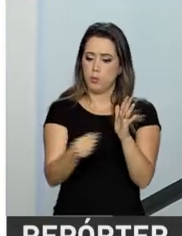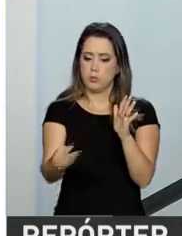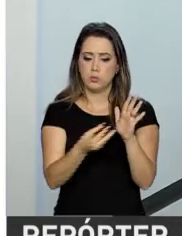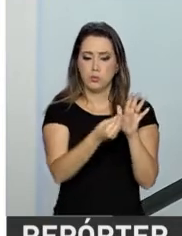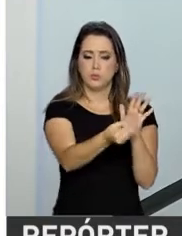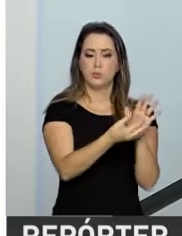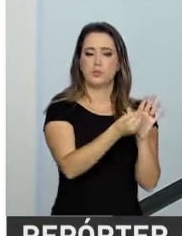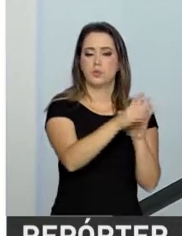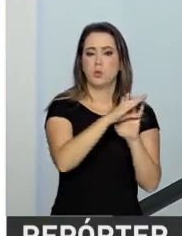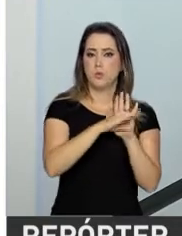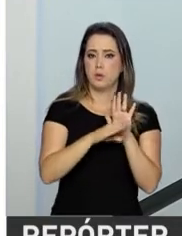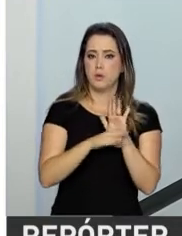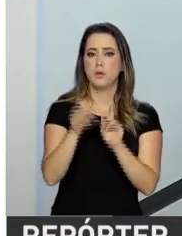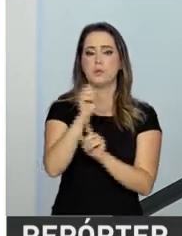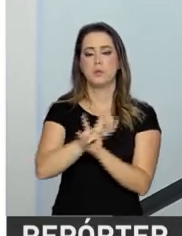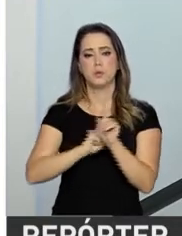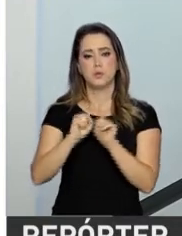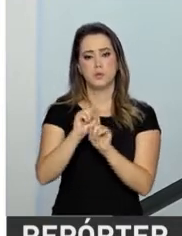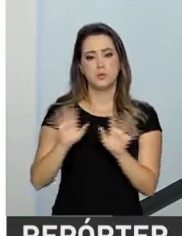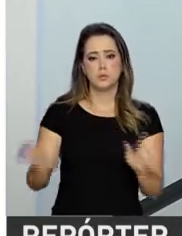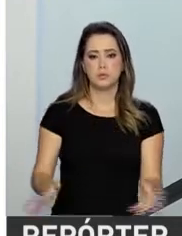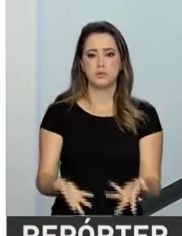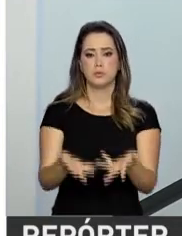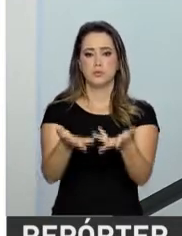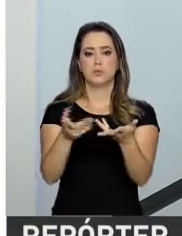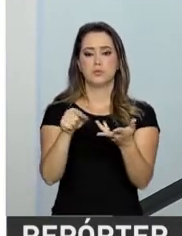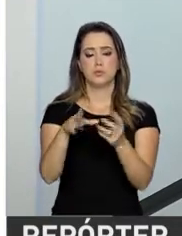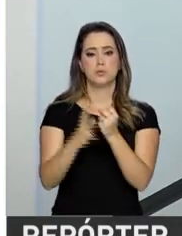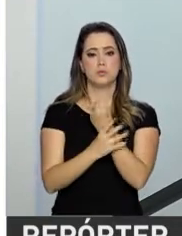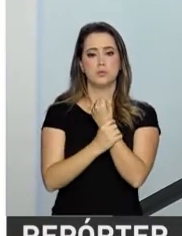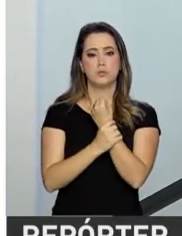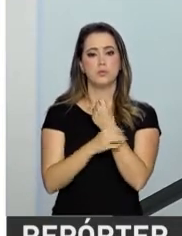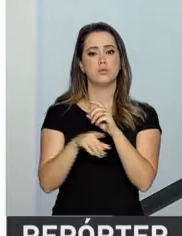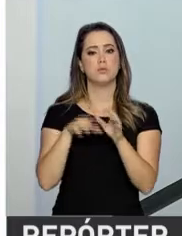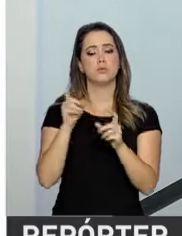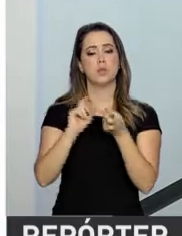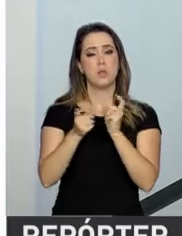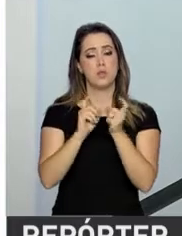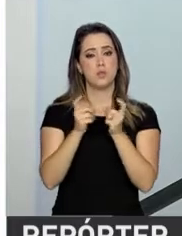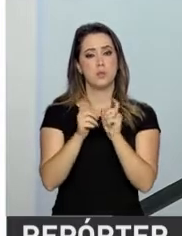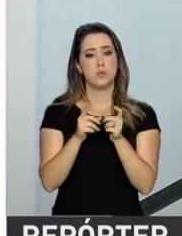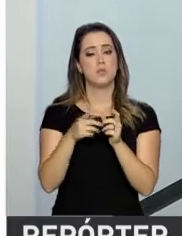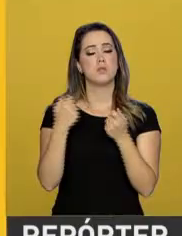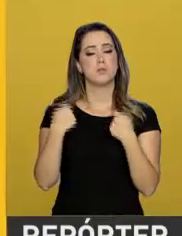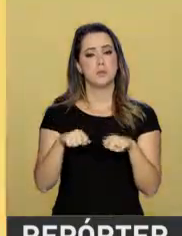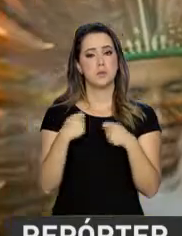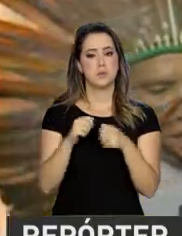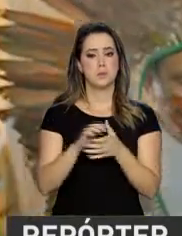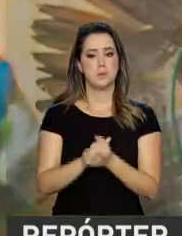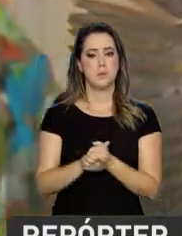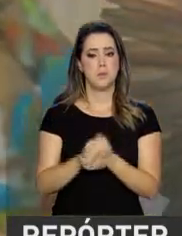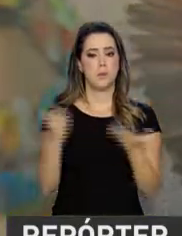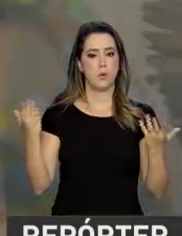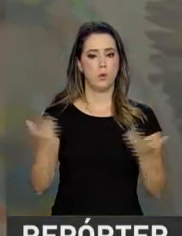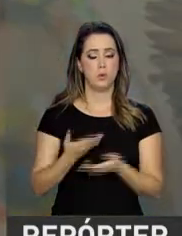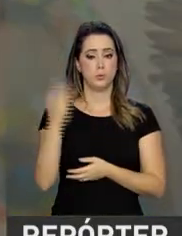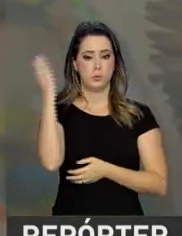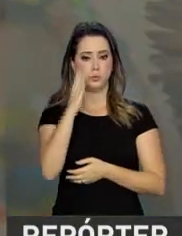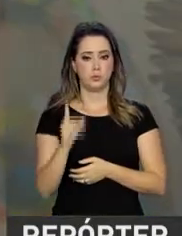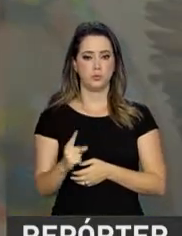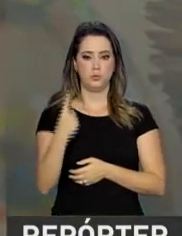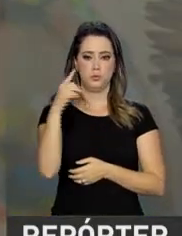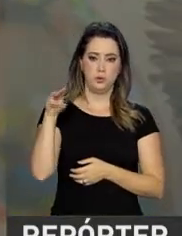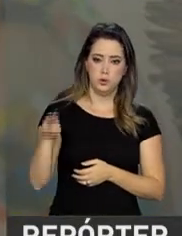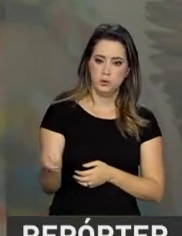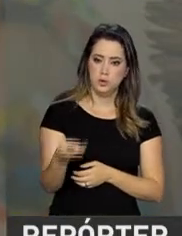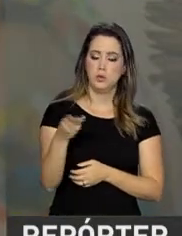possam ser implementados com a segurança que a administração pública quer no brasil há quase um milhão